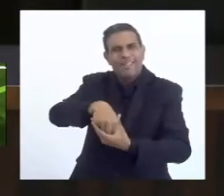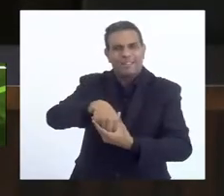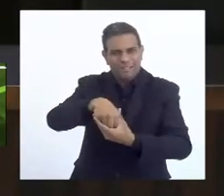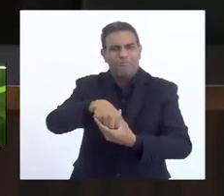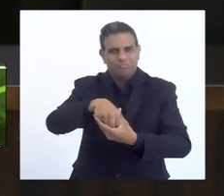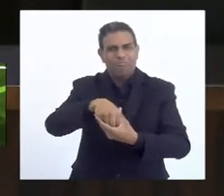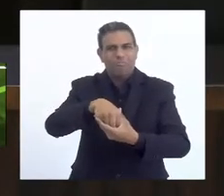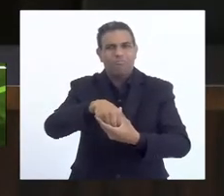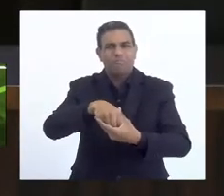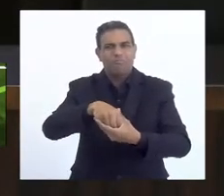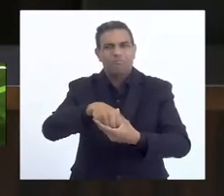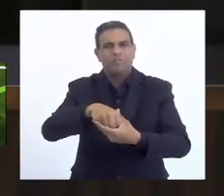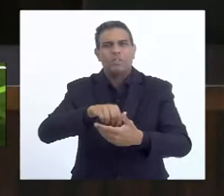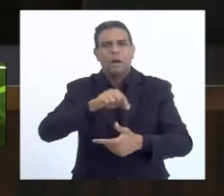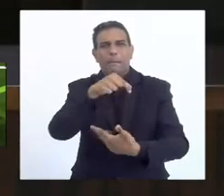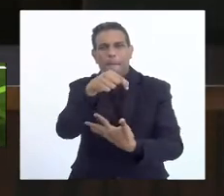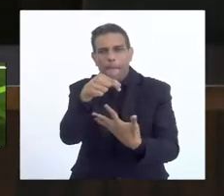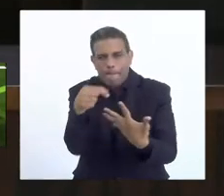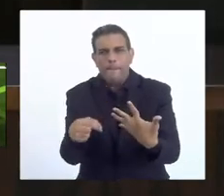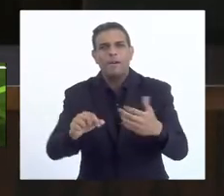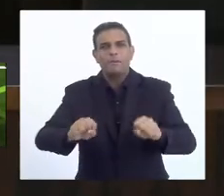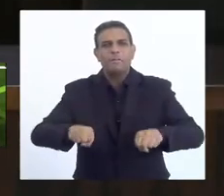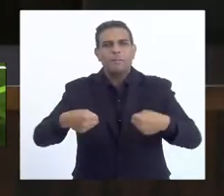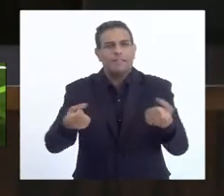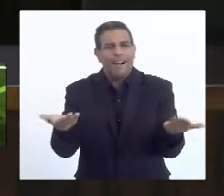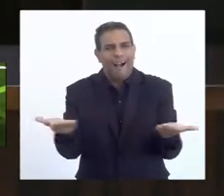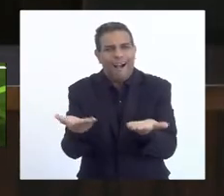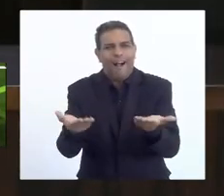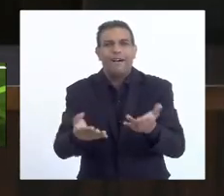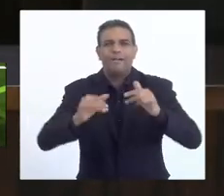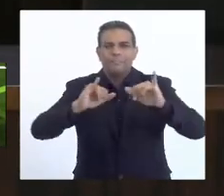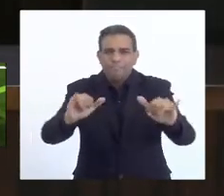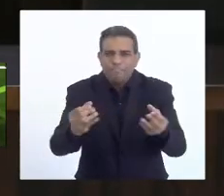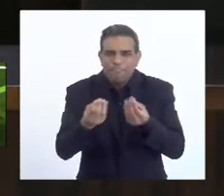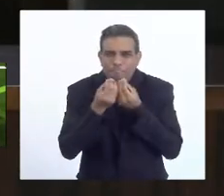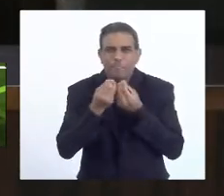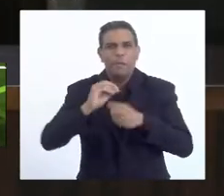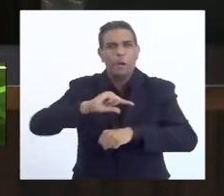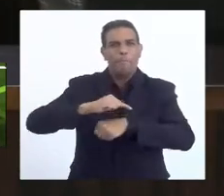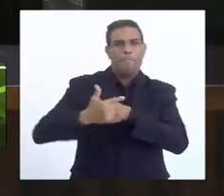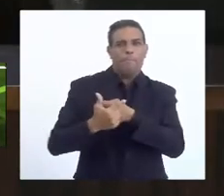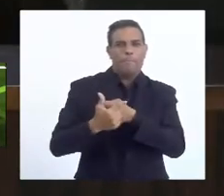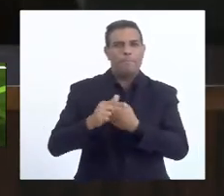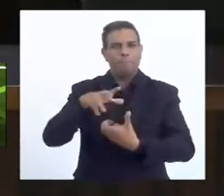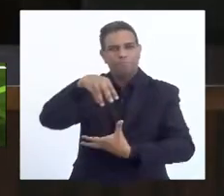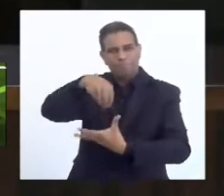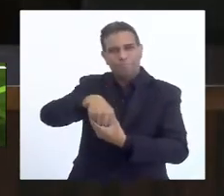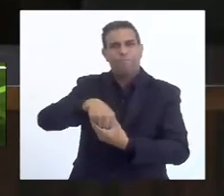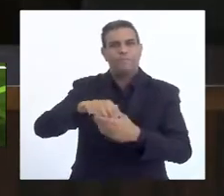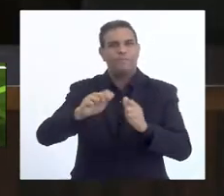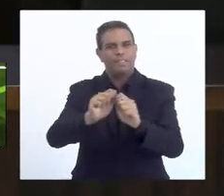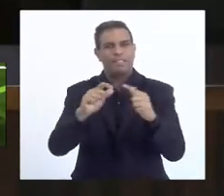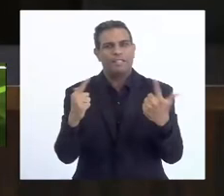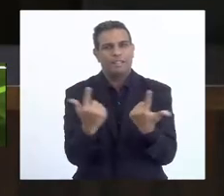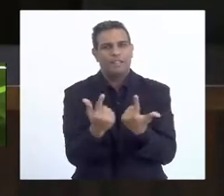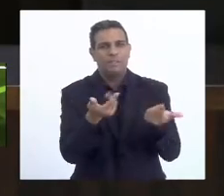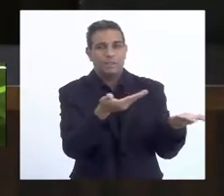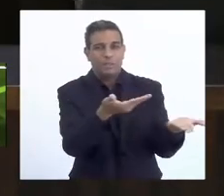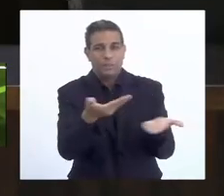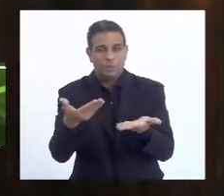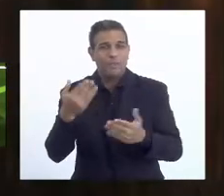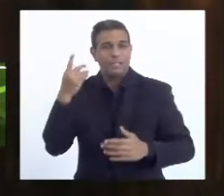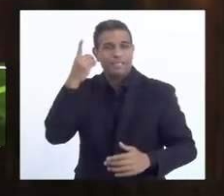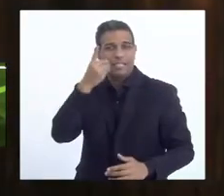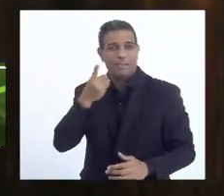de Defesa das Mulheres e que fazem o seu papel aqui dentro da Alerj. Então, deputada Renata, por